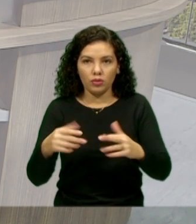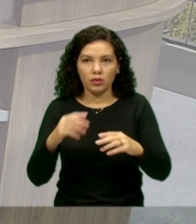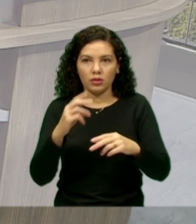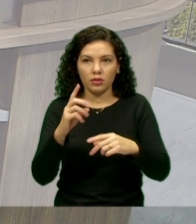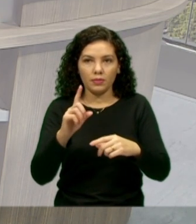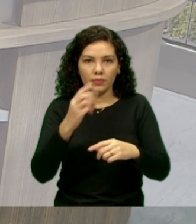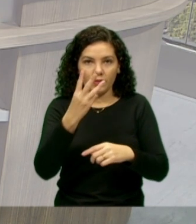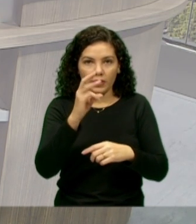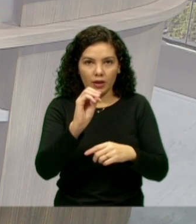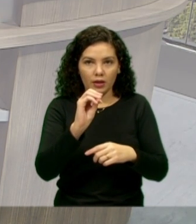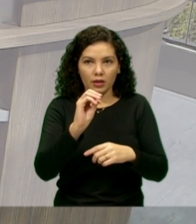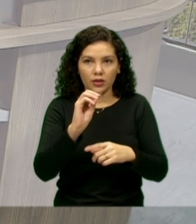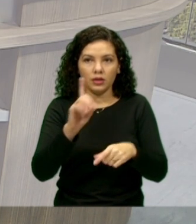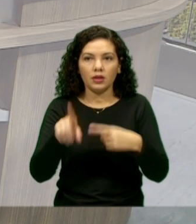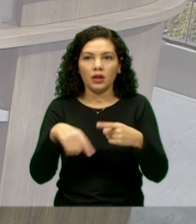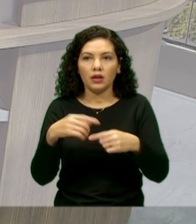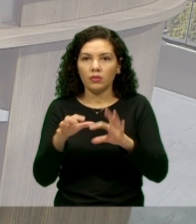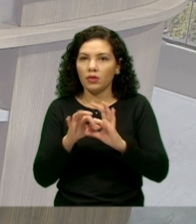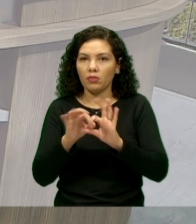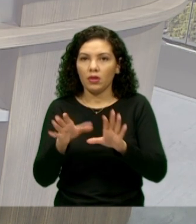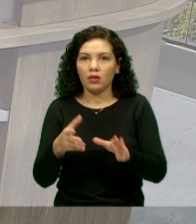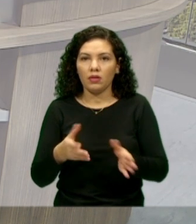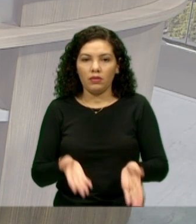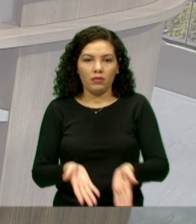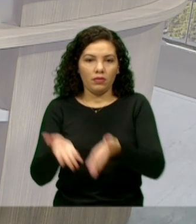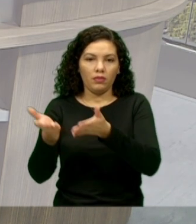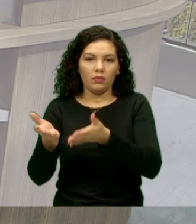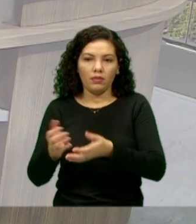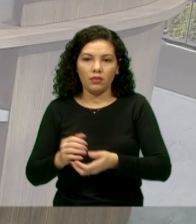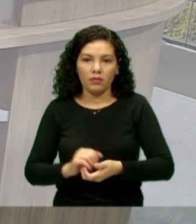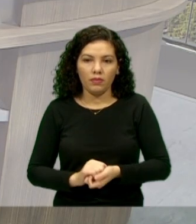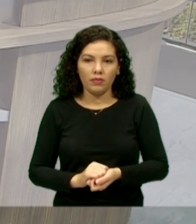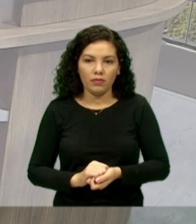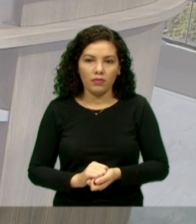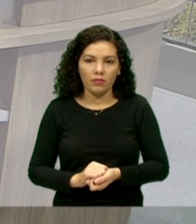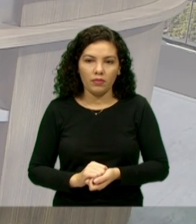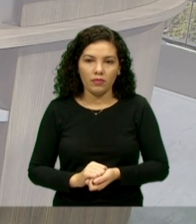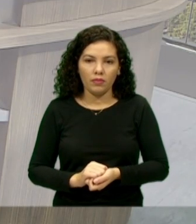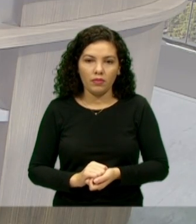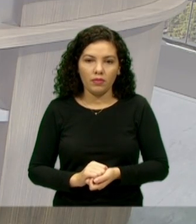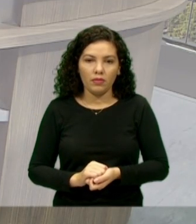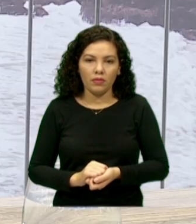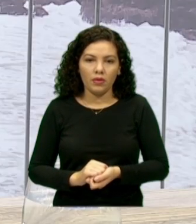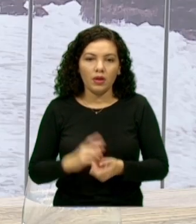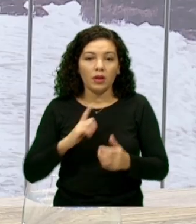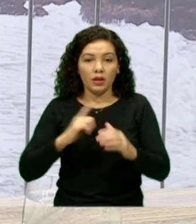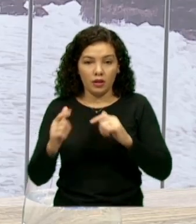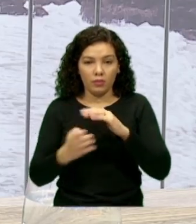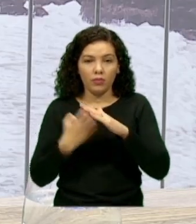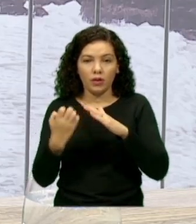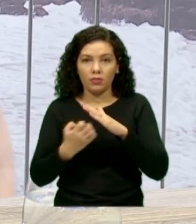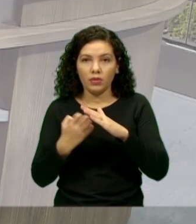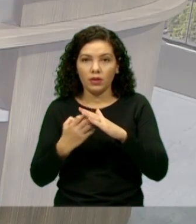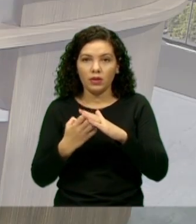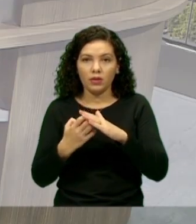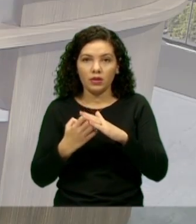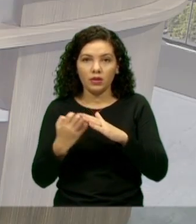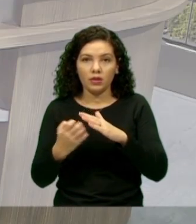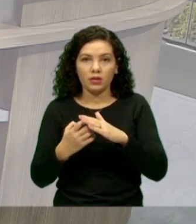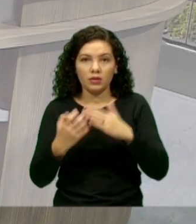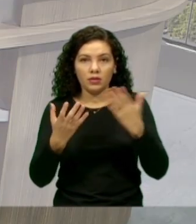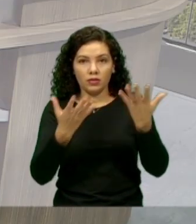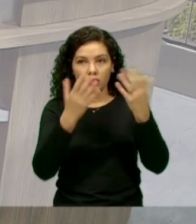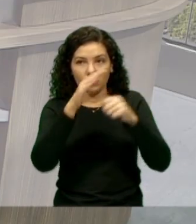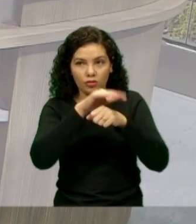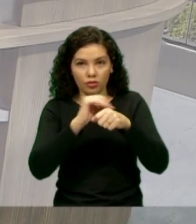dos 30 dias te vira. Ela traz esse empregado. Então, ela traz o empregado para trabalhar 30